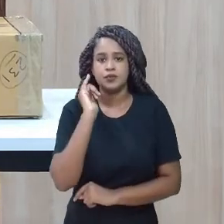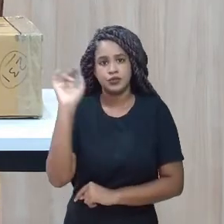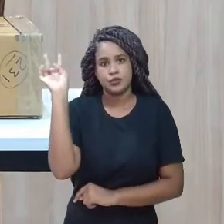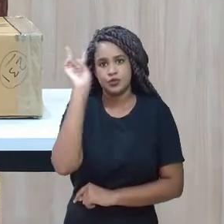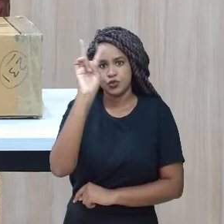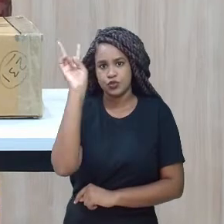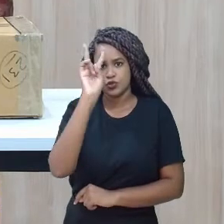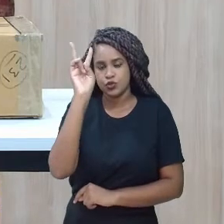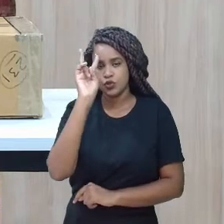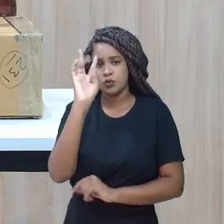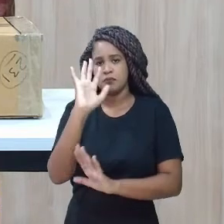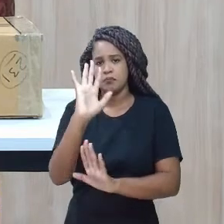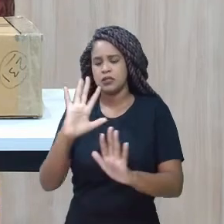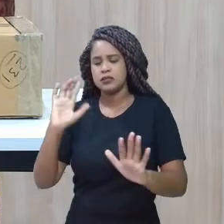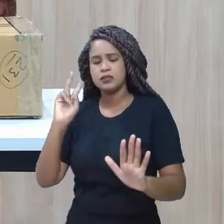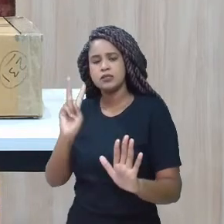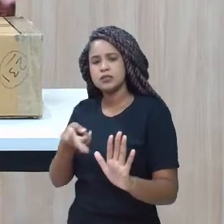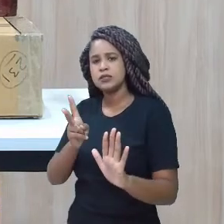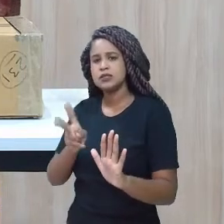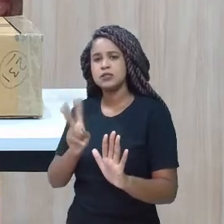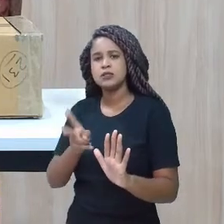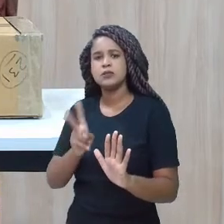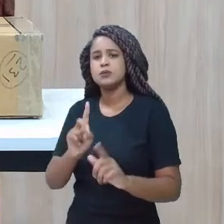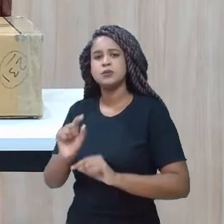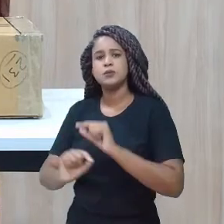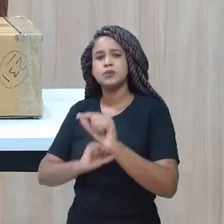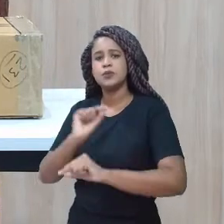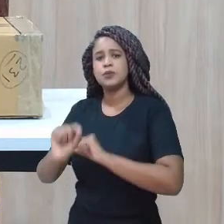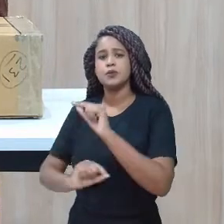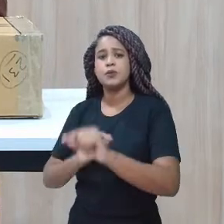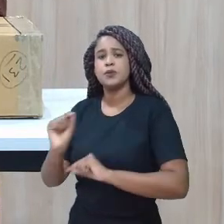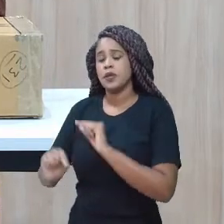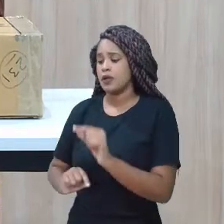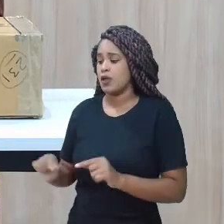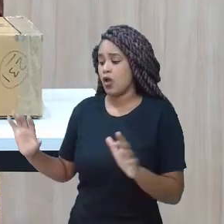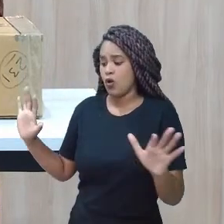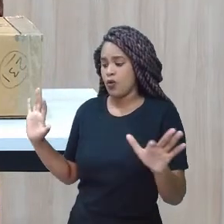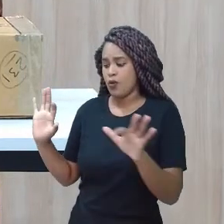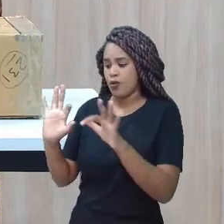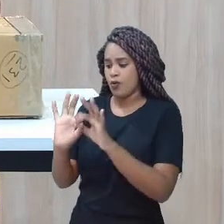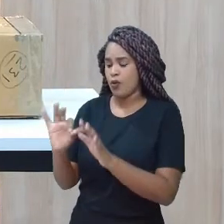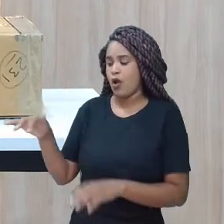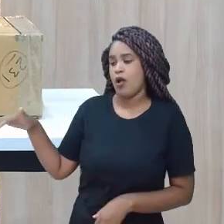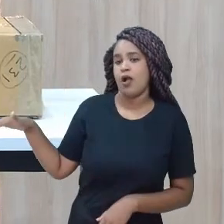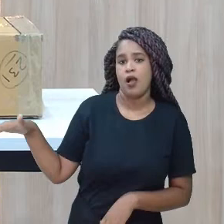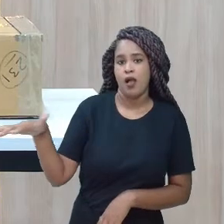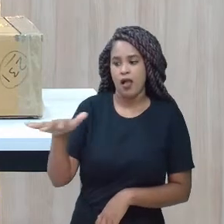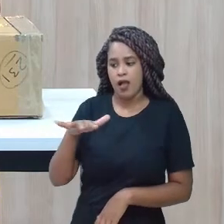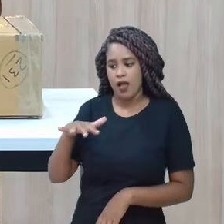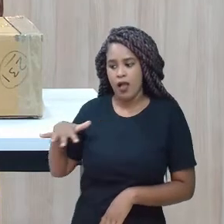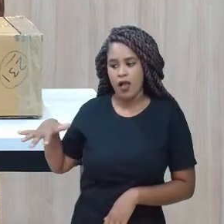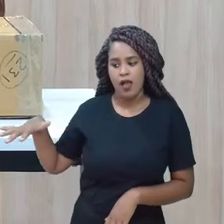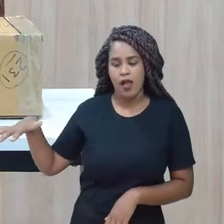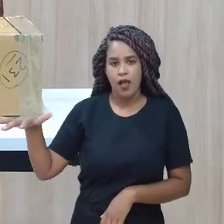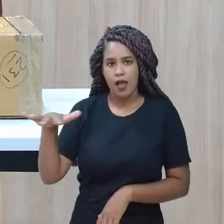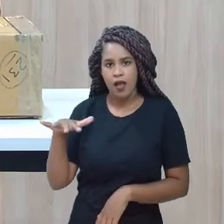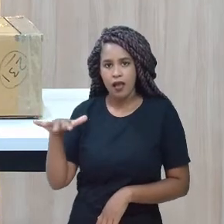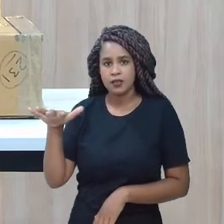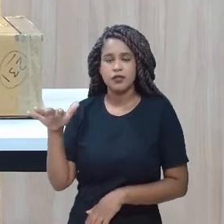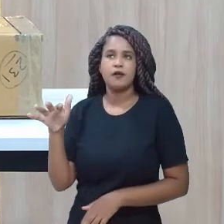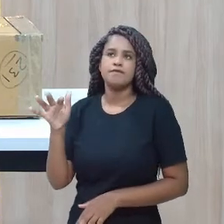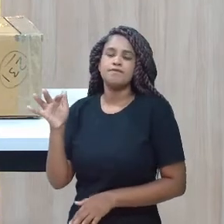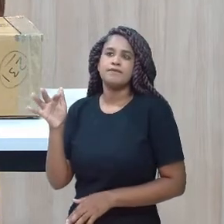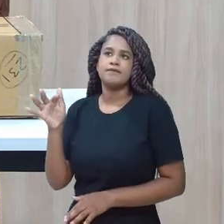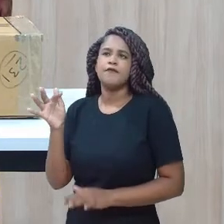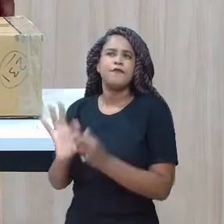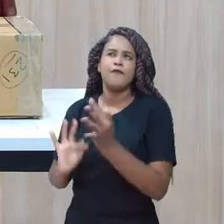histórias relacionadas ao universo do... Eu não gostaria de chamar a palavra folclore, mas